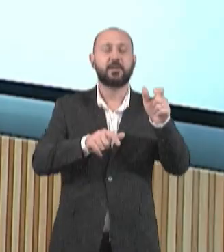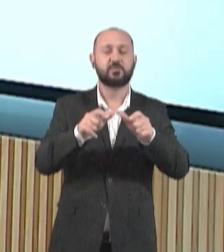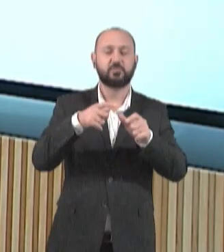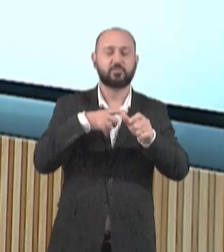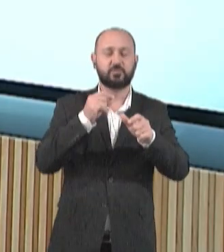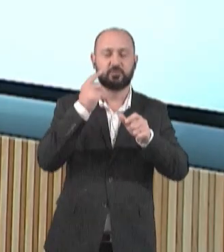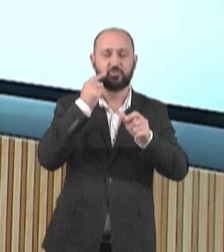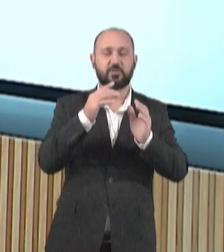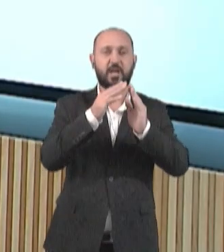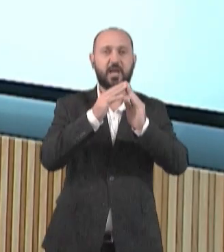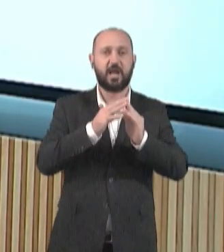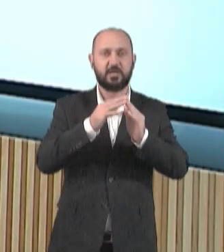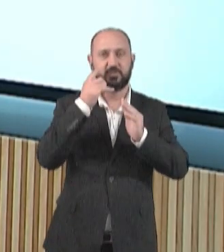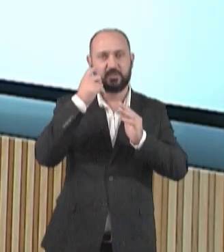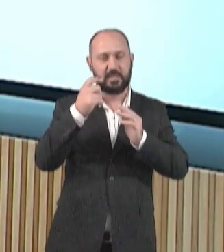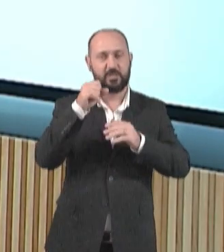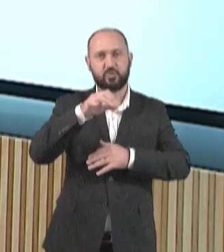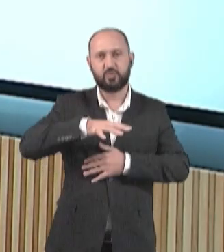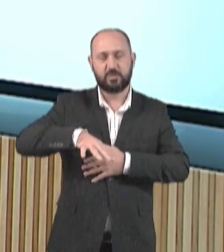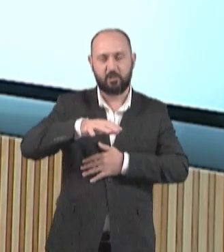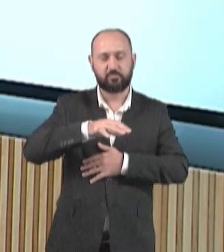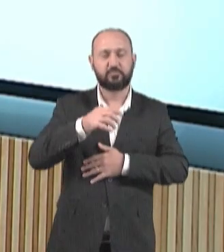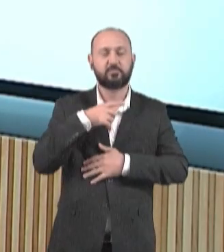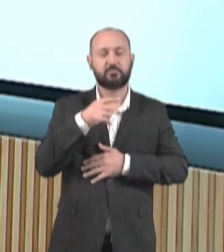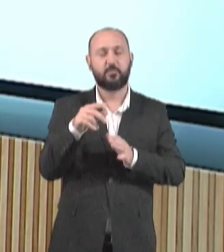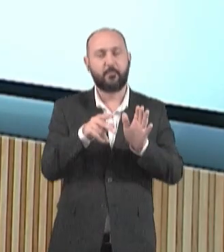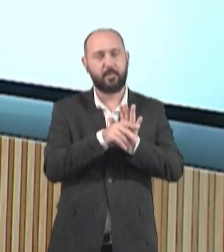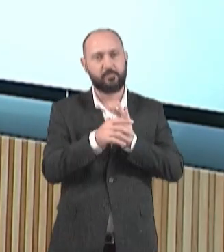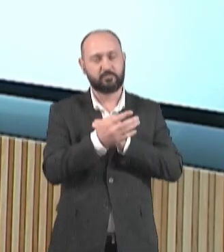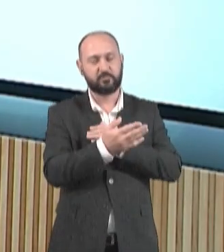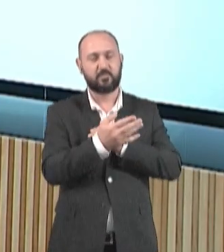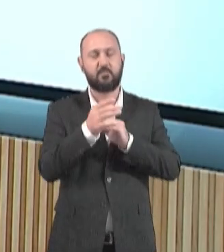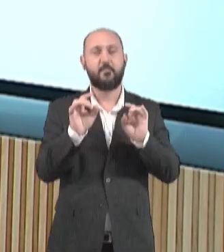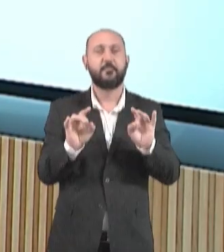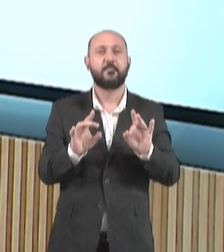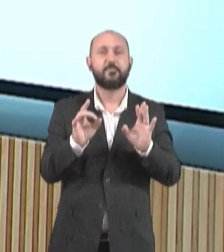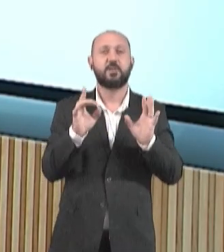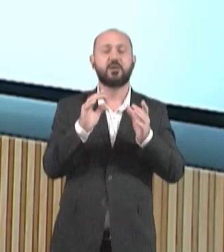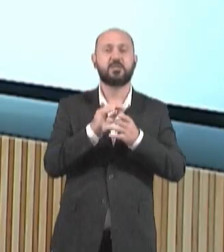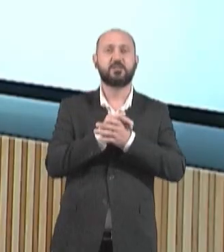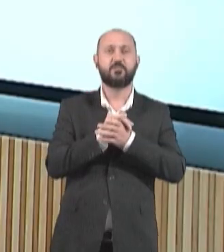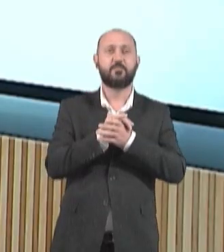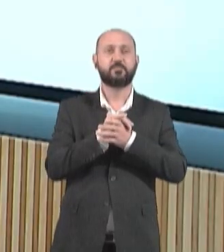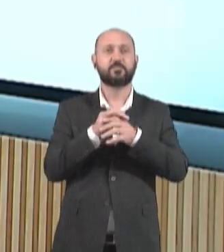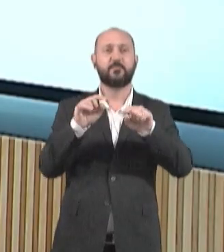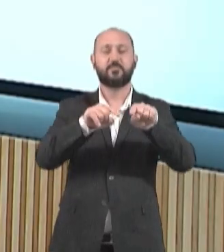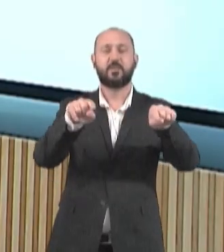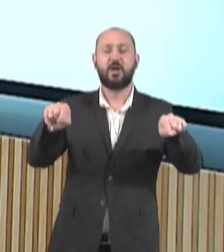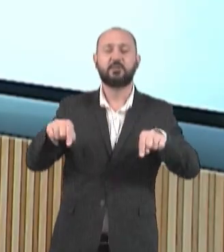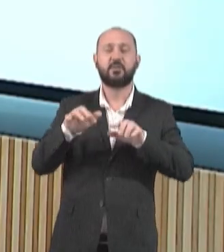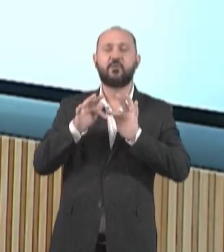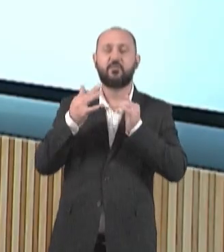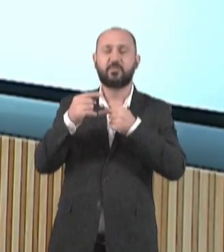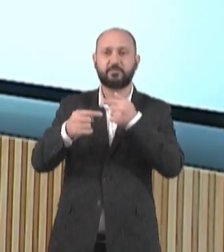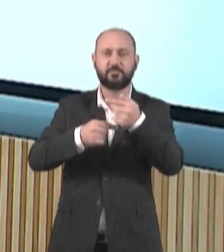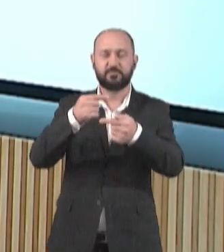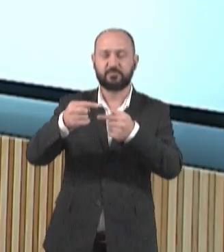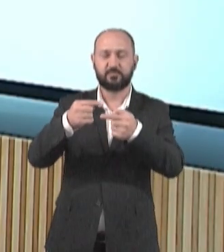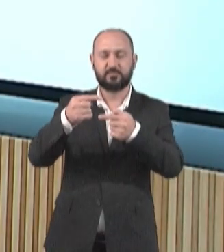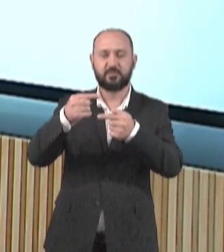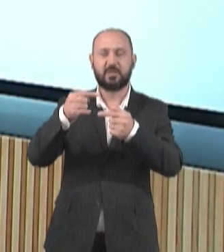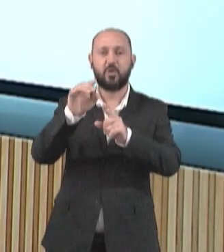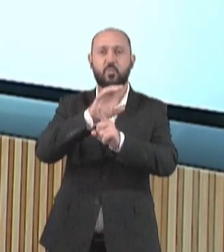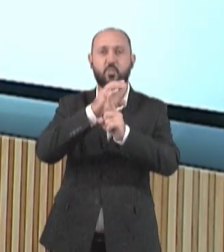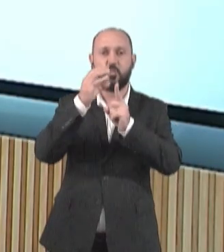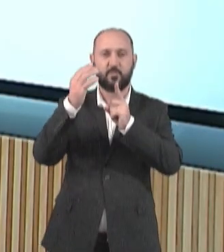beneficiários do Programa de Habitação de Interesse Social, programa da AGEAB, especificamente a descendentes da comunidade